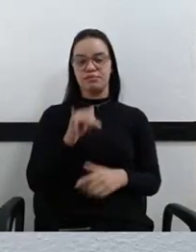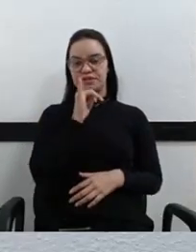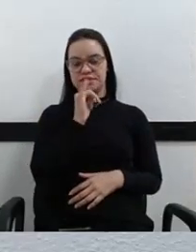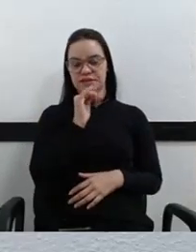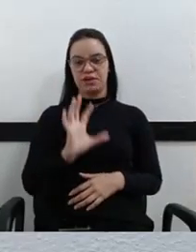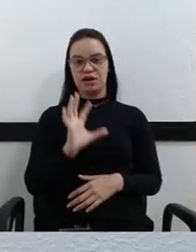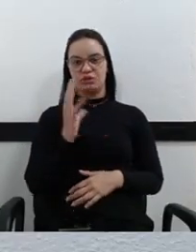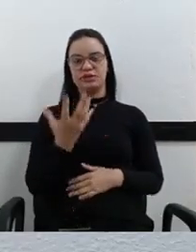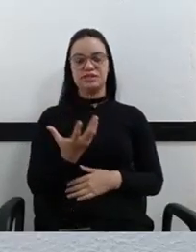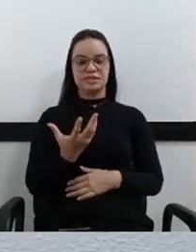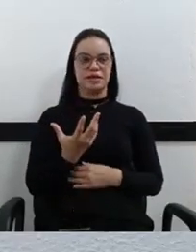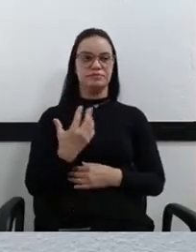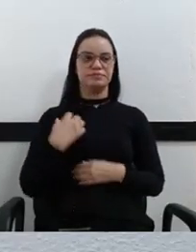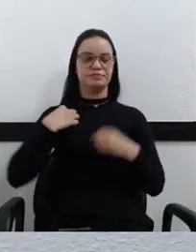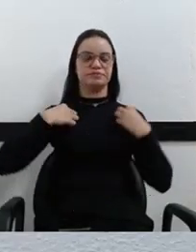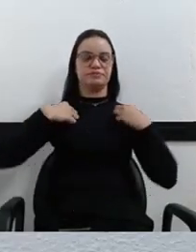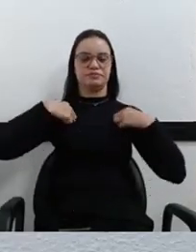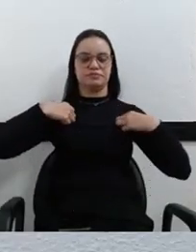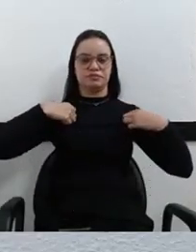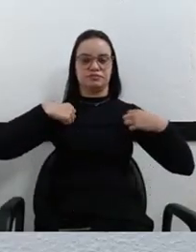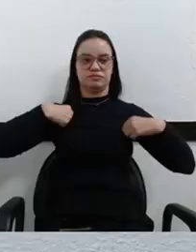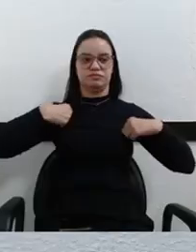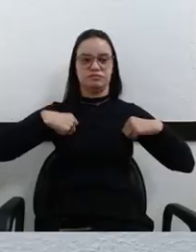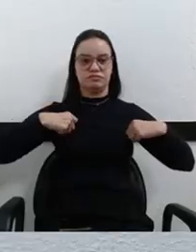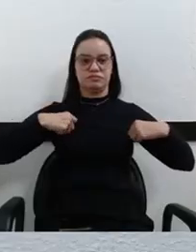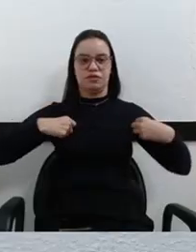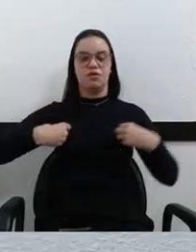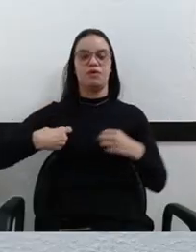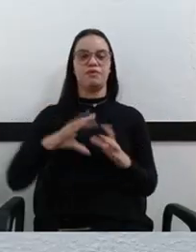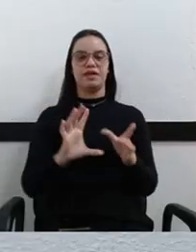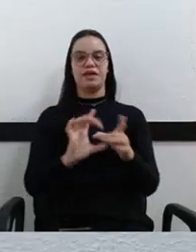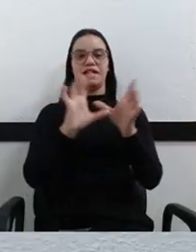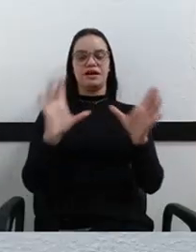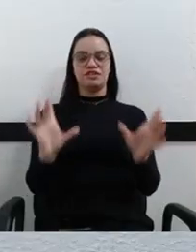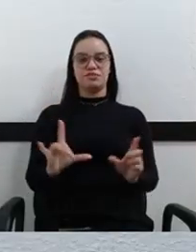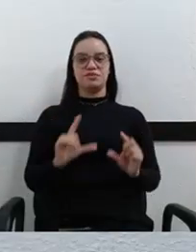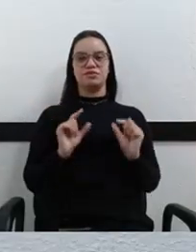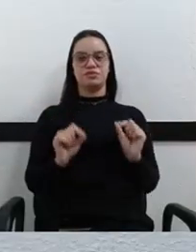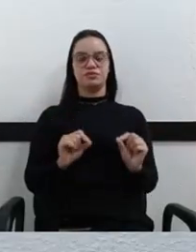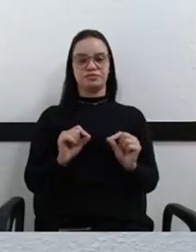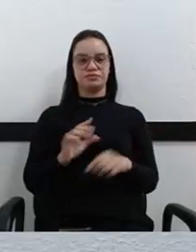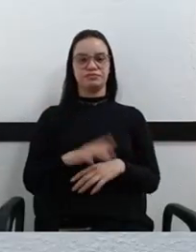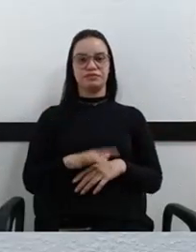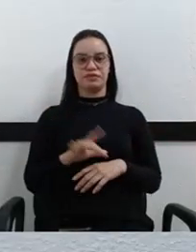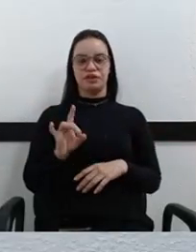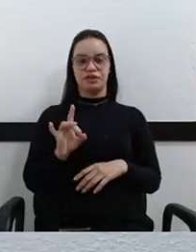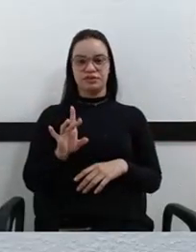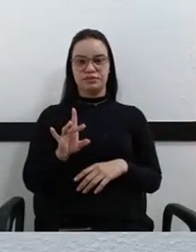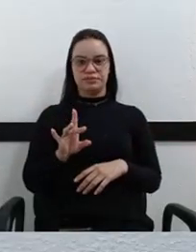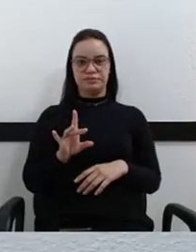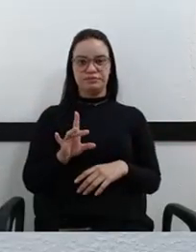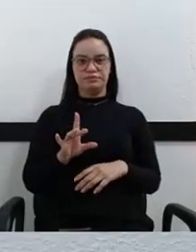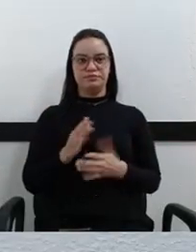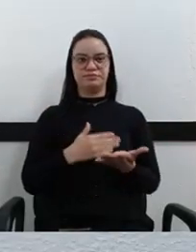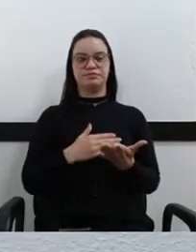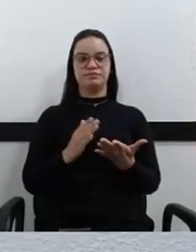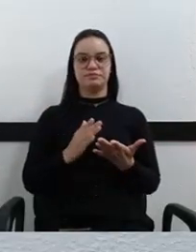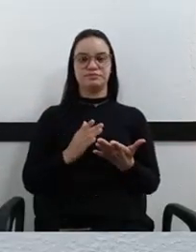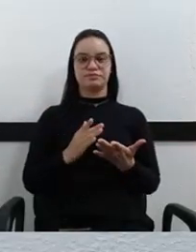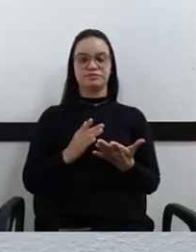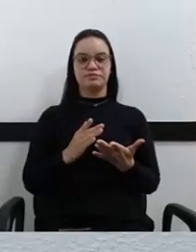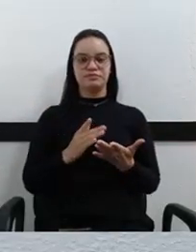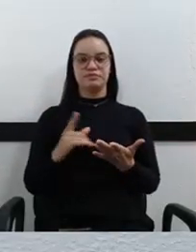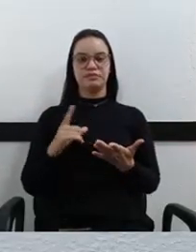aprovada, ser promulgada, com a disposição de que só valerá a partir de